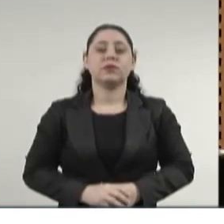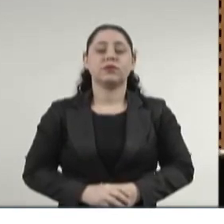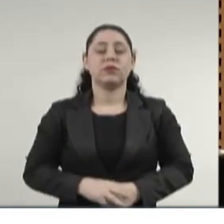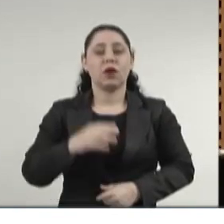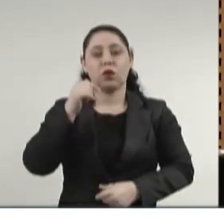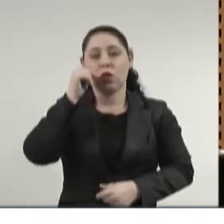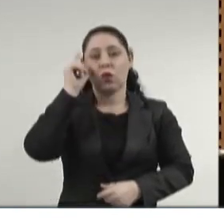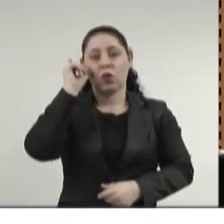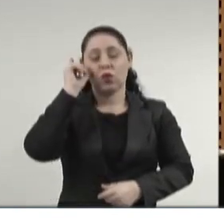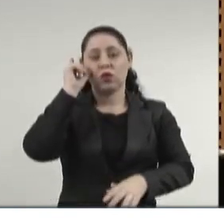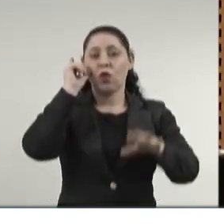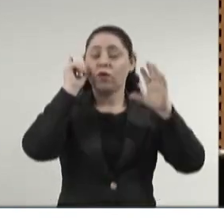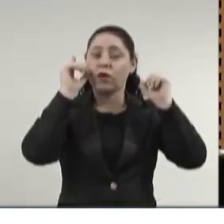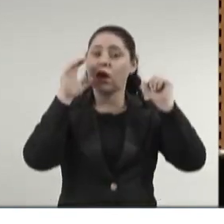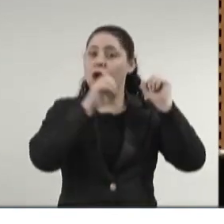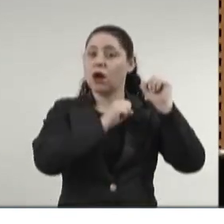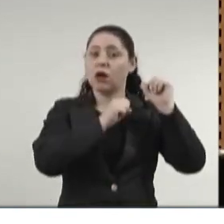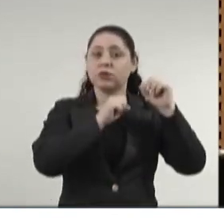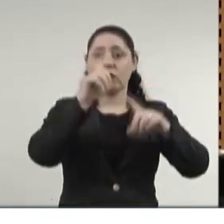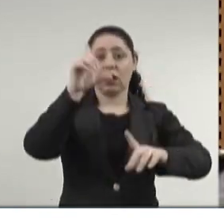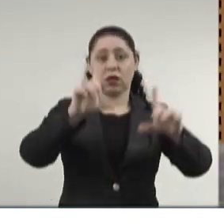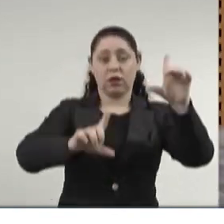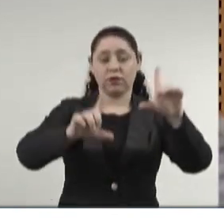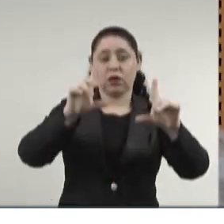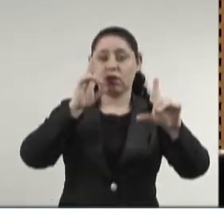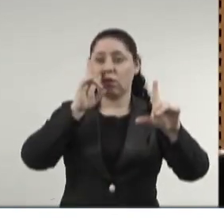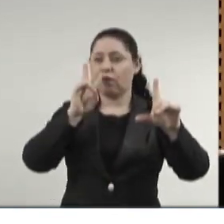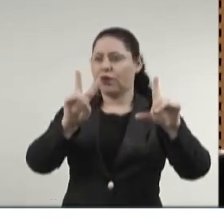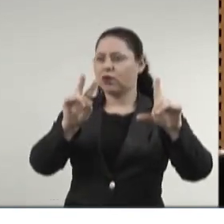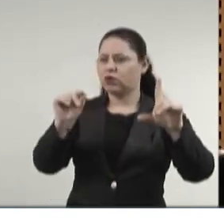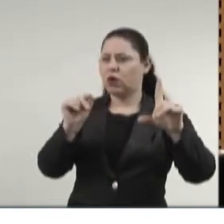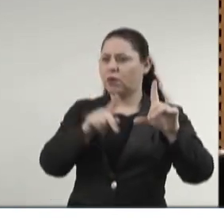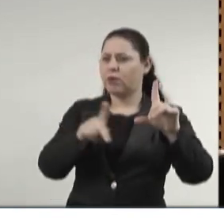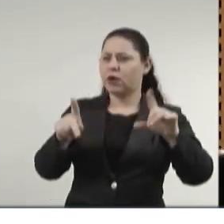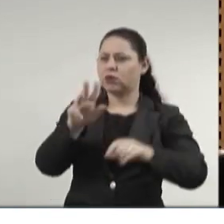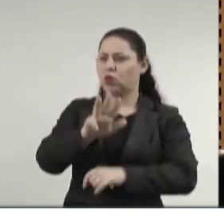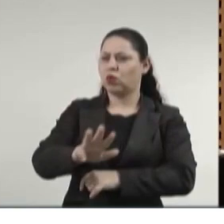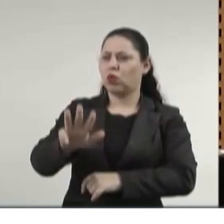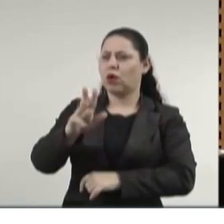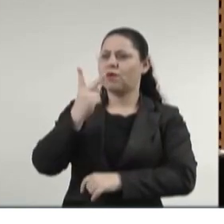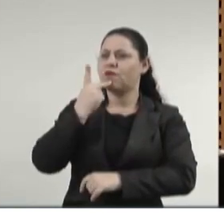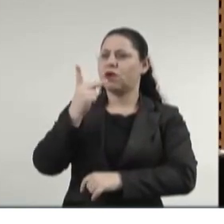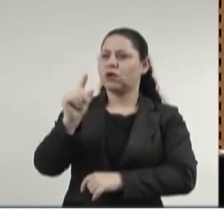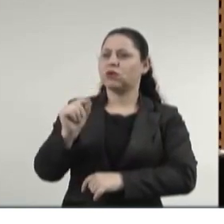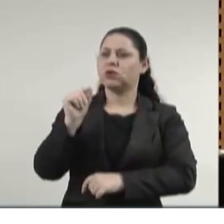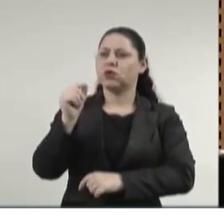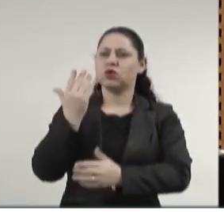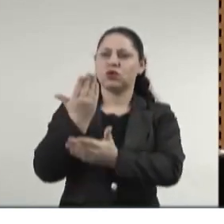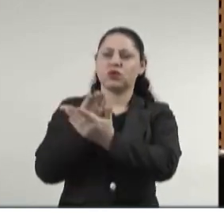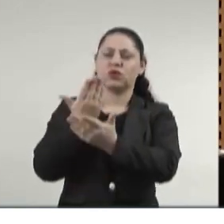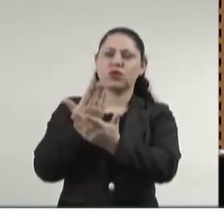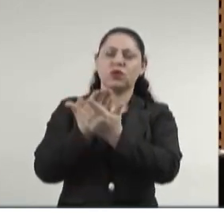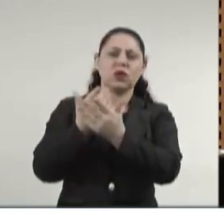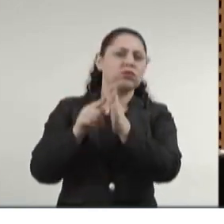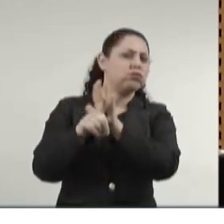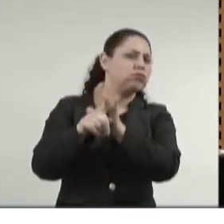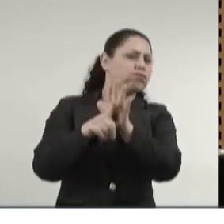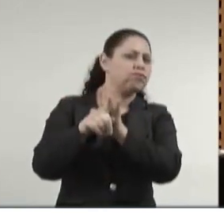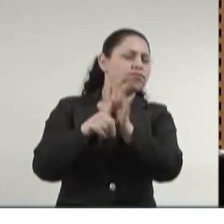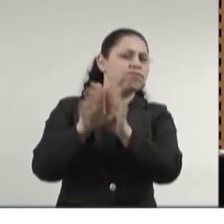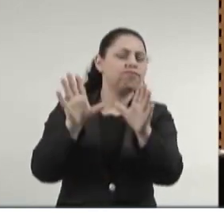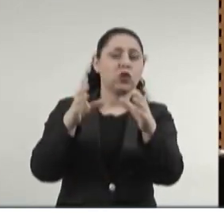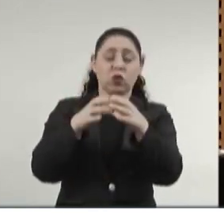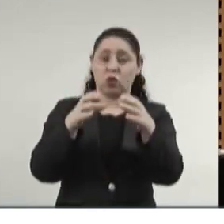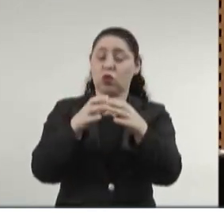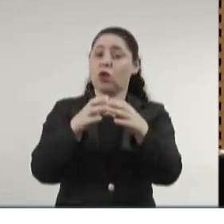E ontem eu vi rapidamente na televisão o presidente Lula comentando que estuda, a equipe